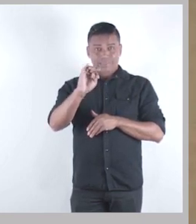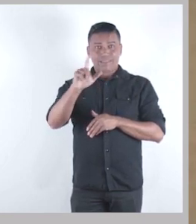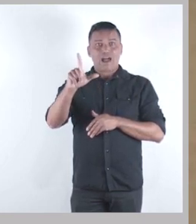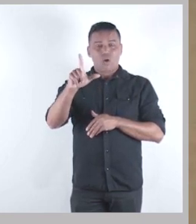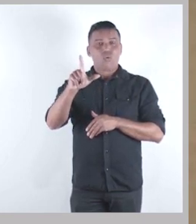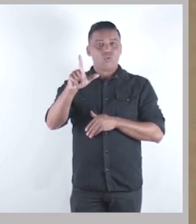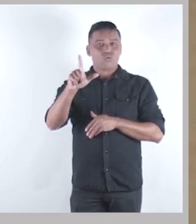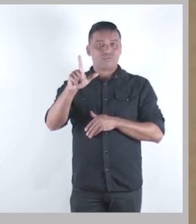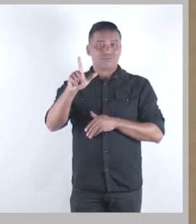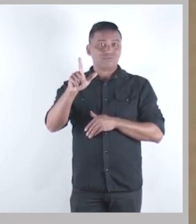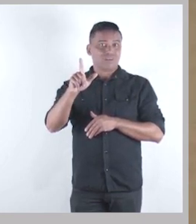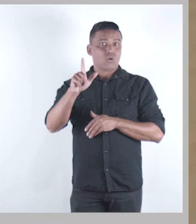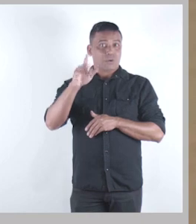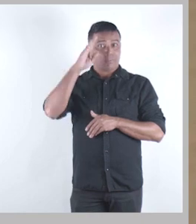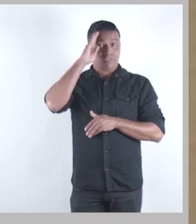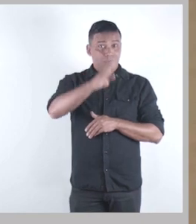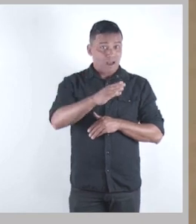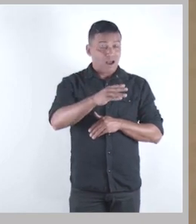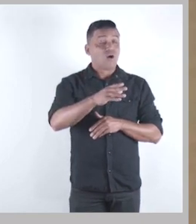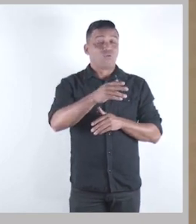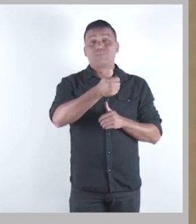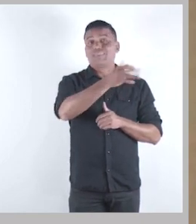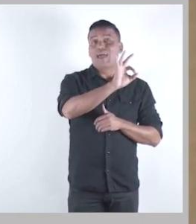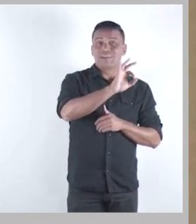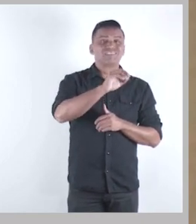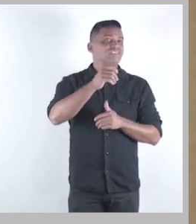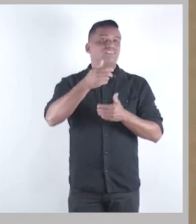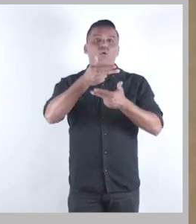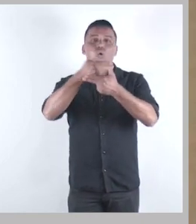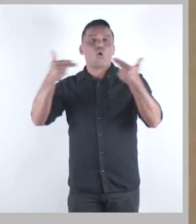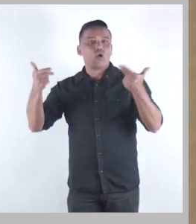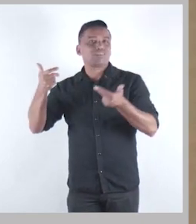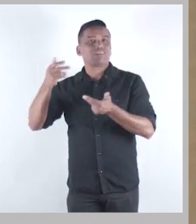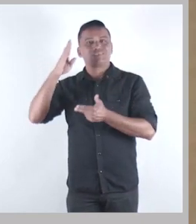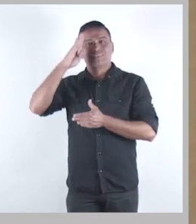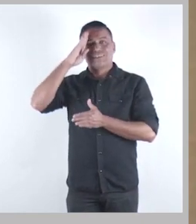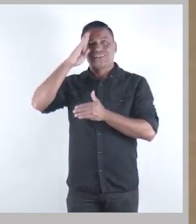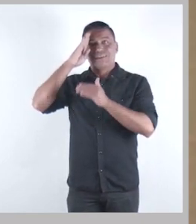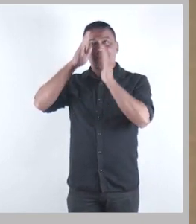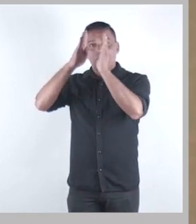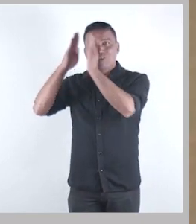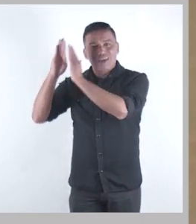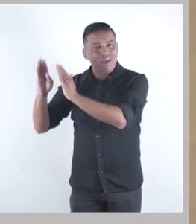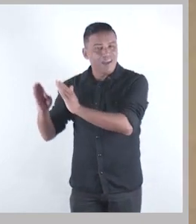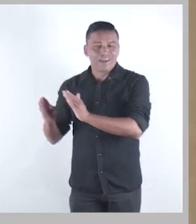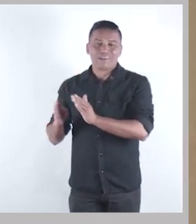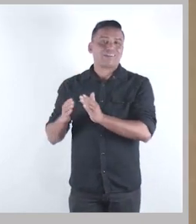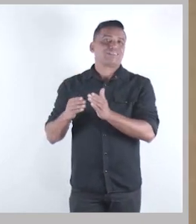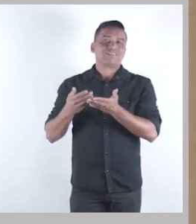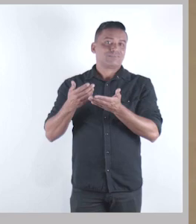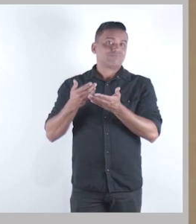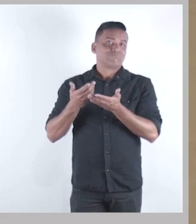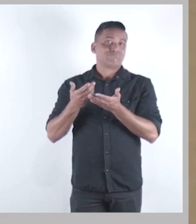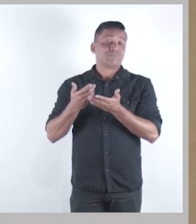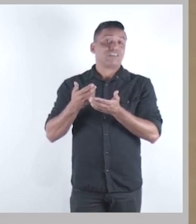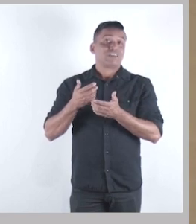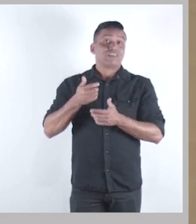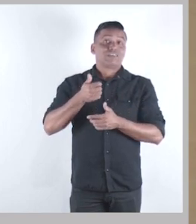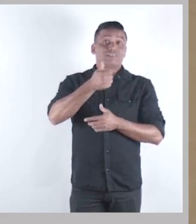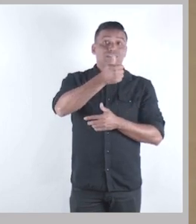bibliotecas provinciais. Temos, se não me falha a memória, 154 distritos em Moçambique. 154